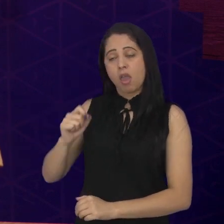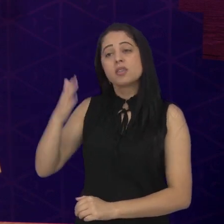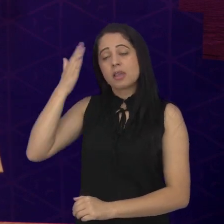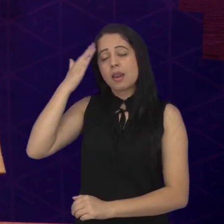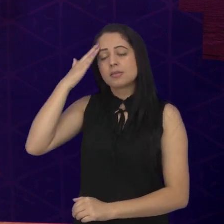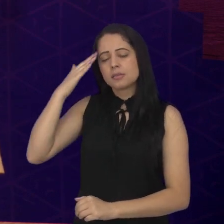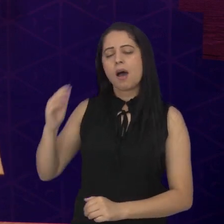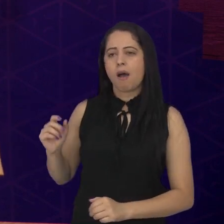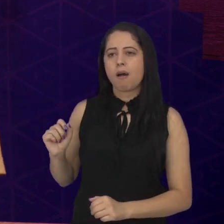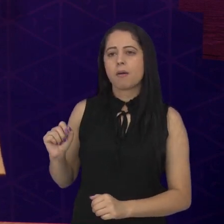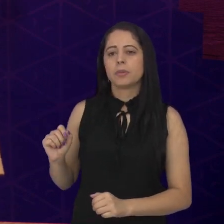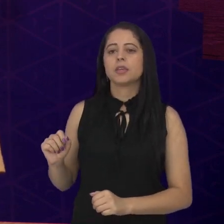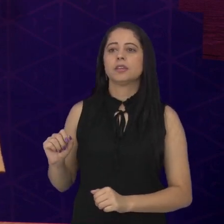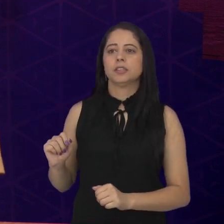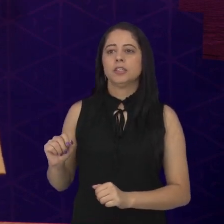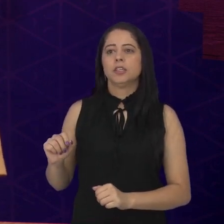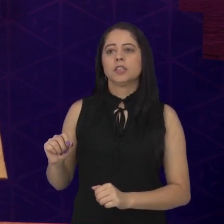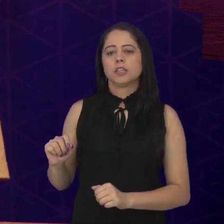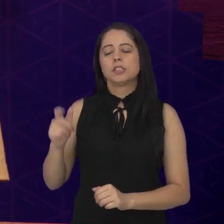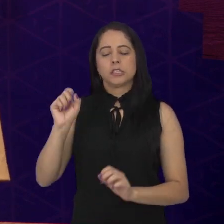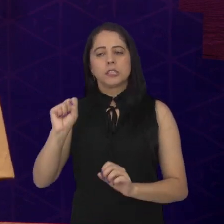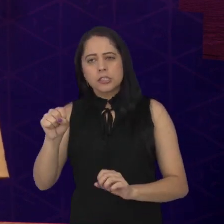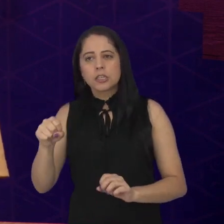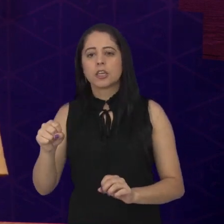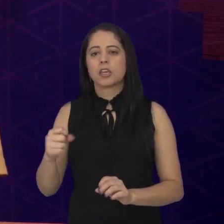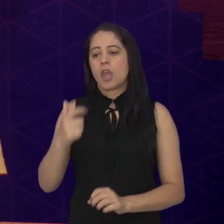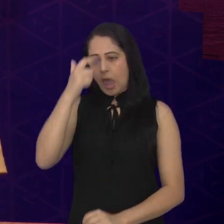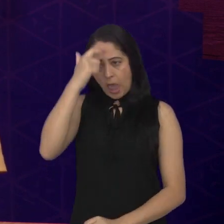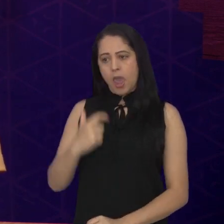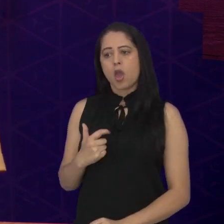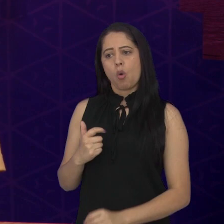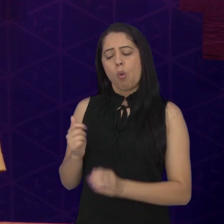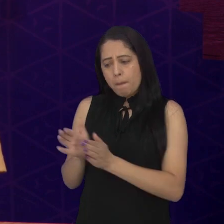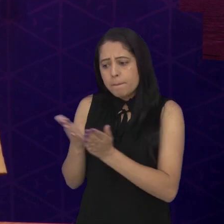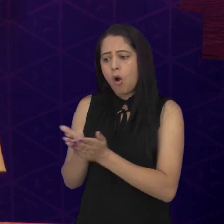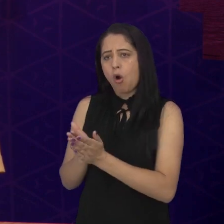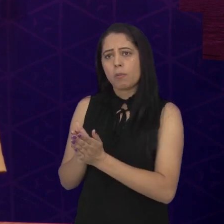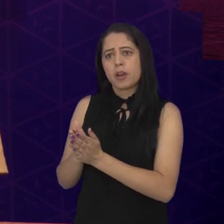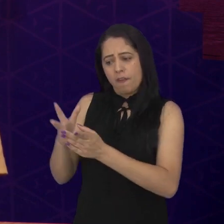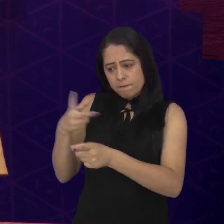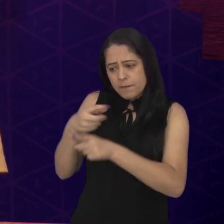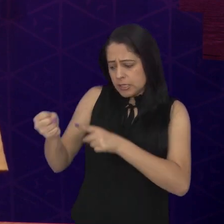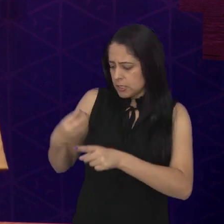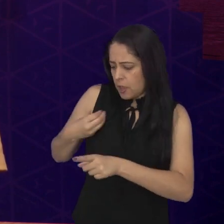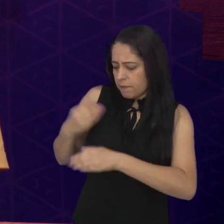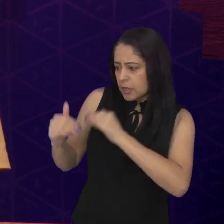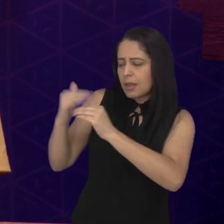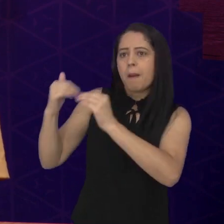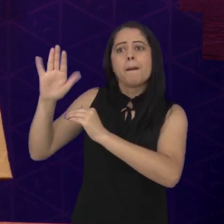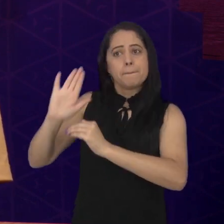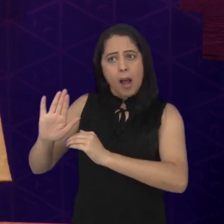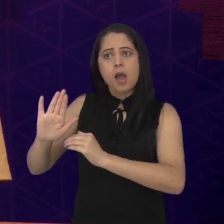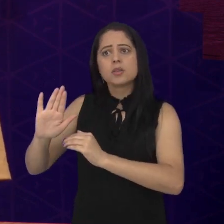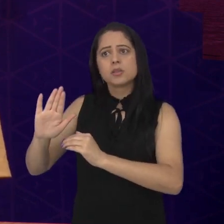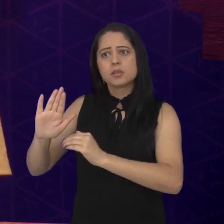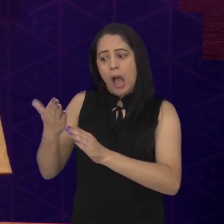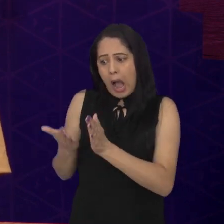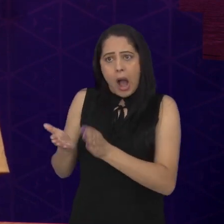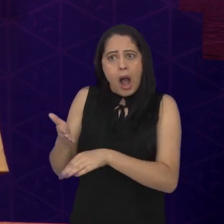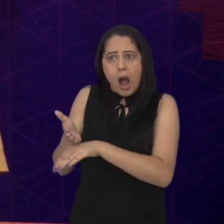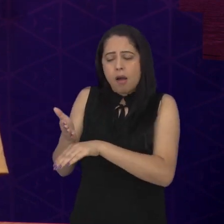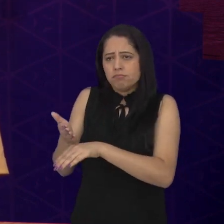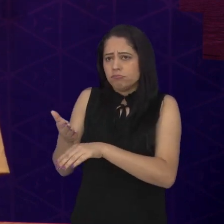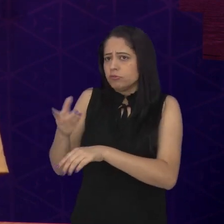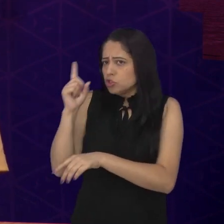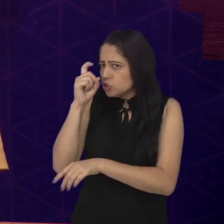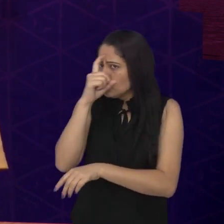né? Muitas pessoas com essa consciência de classe, né? De que, eu subi, mas foi muito difícil.